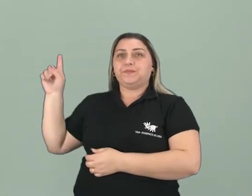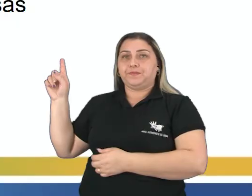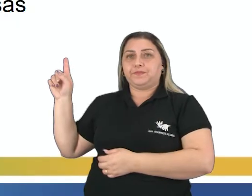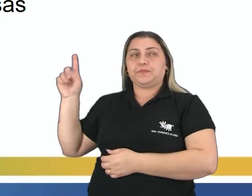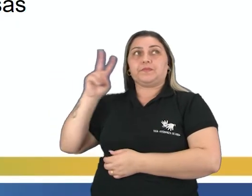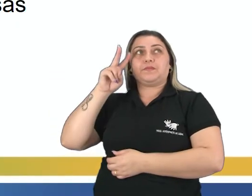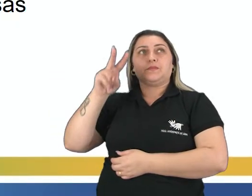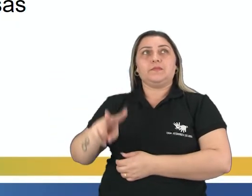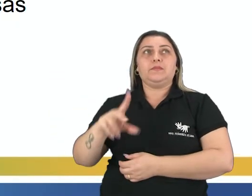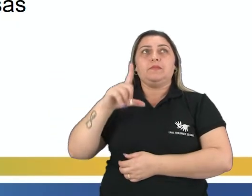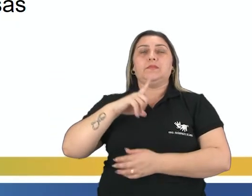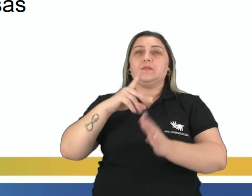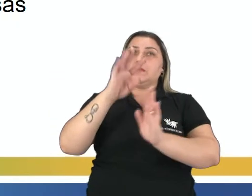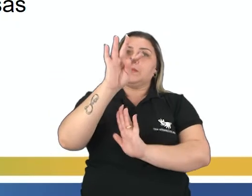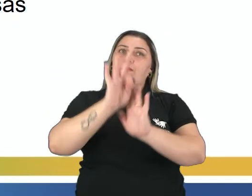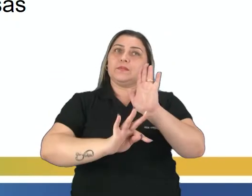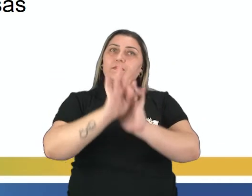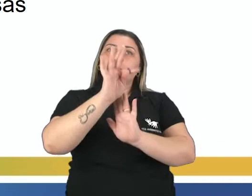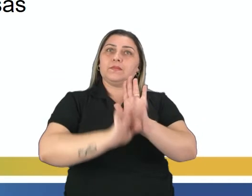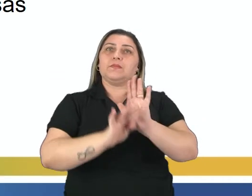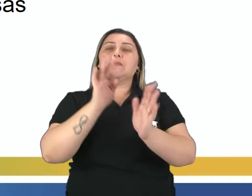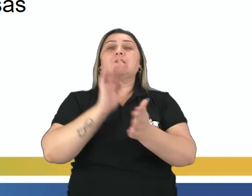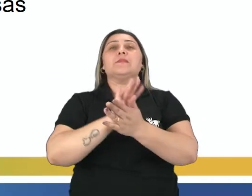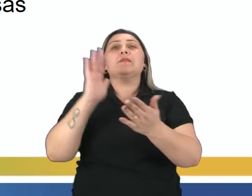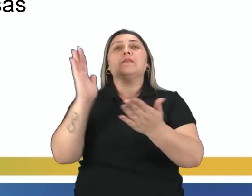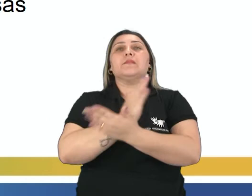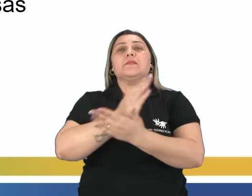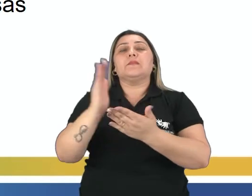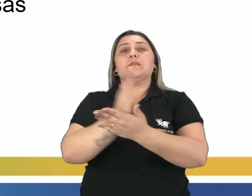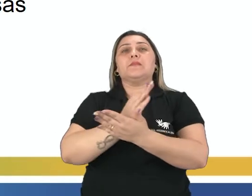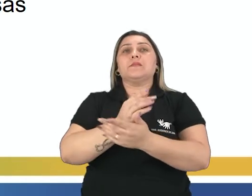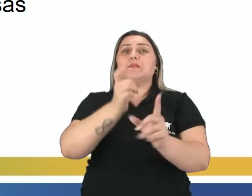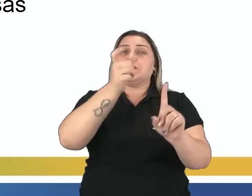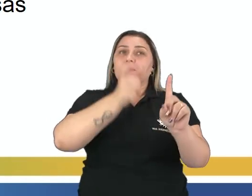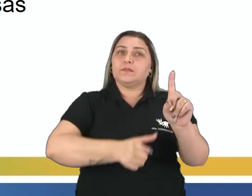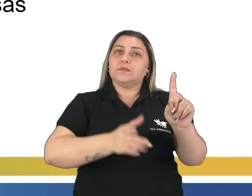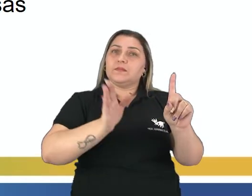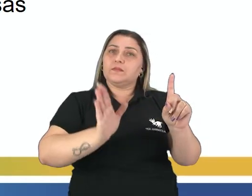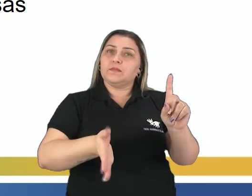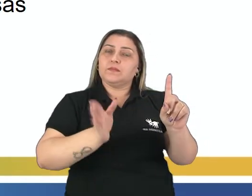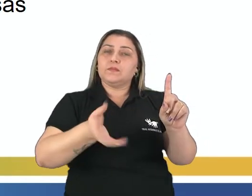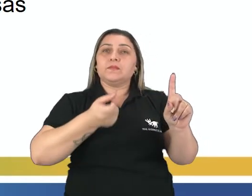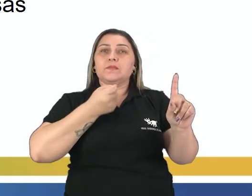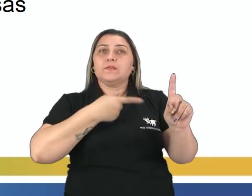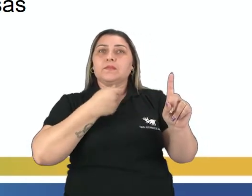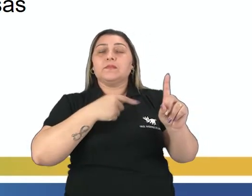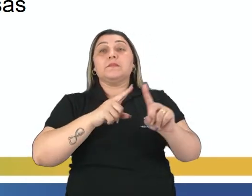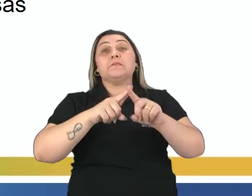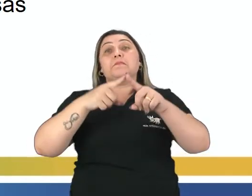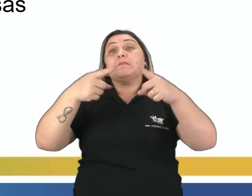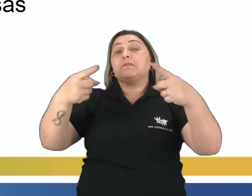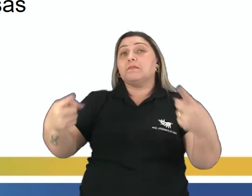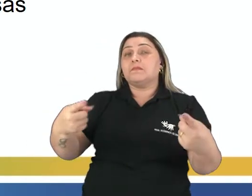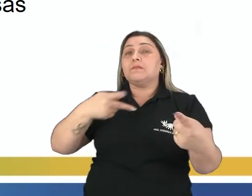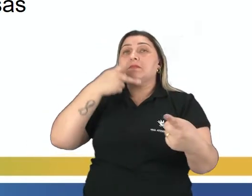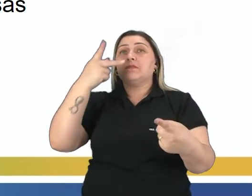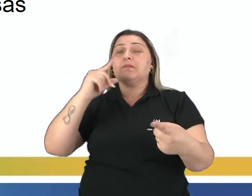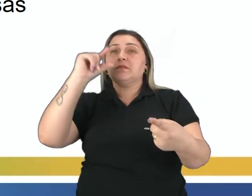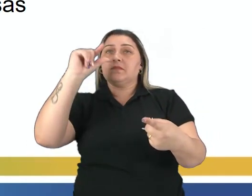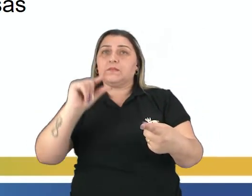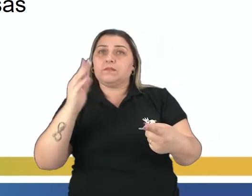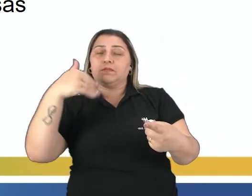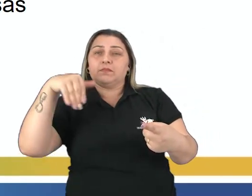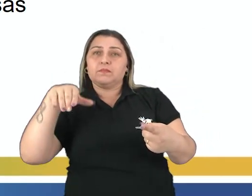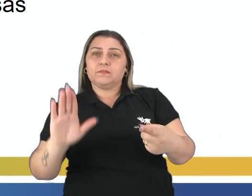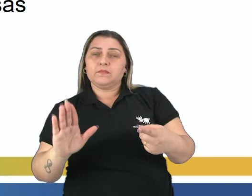estamos vendo aqui, que tem o texto, nós temos alguns personagens já da comédia dell'arte, porém, vamos falar um pouquinho